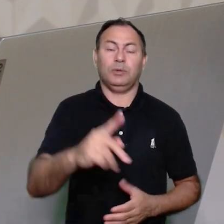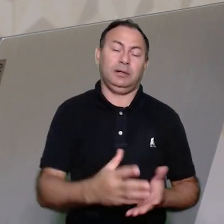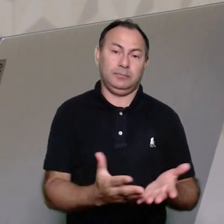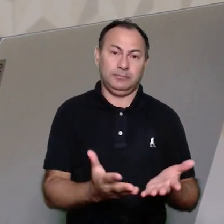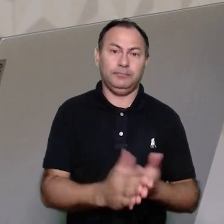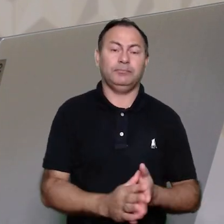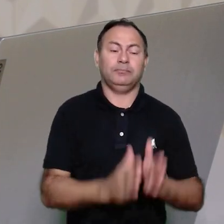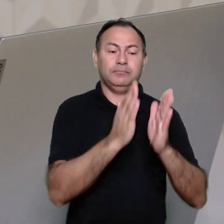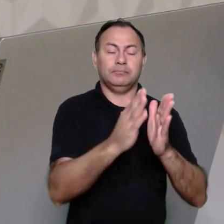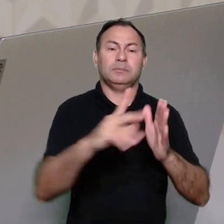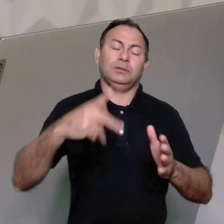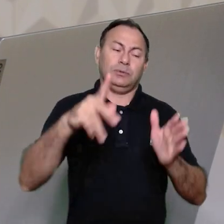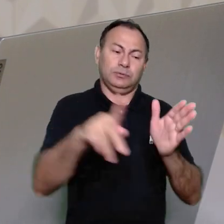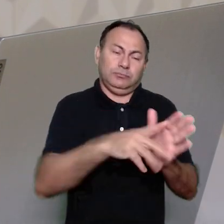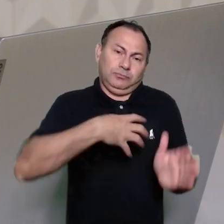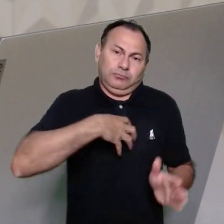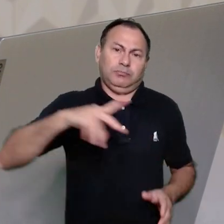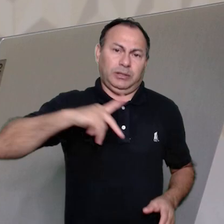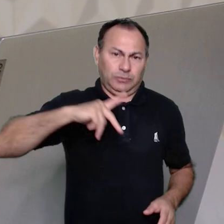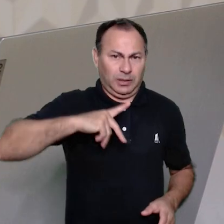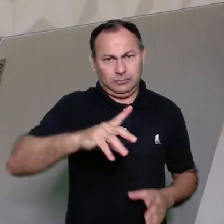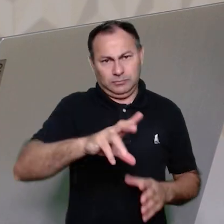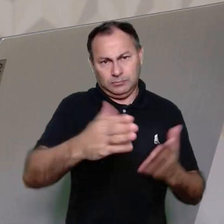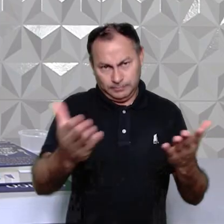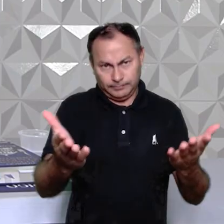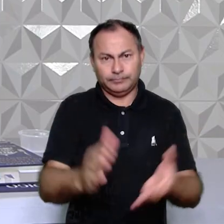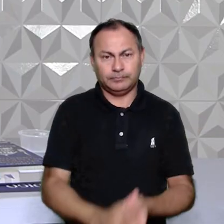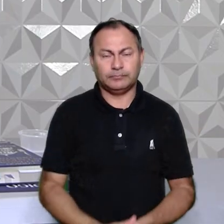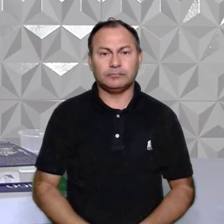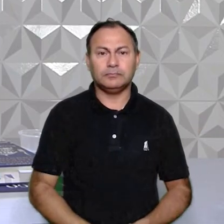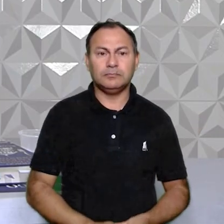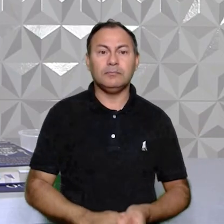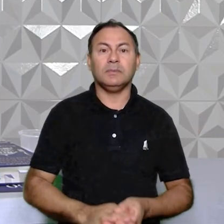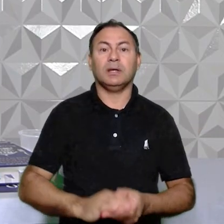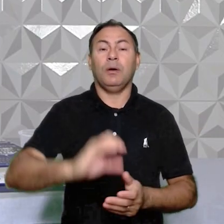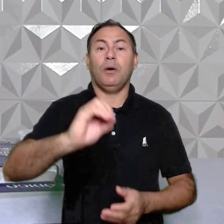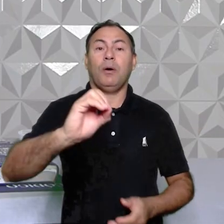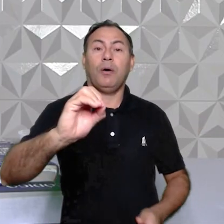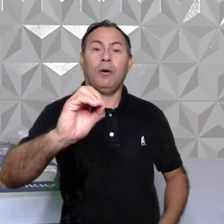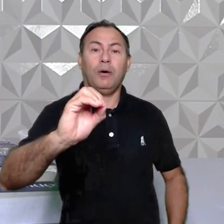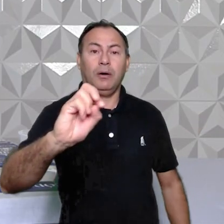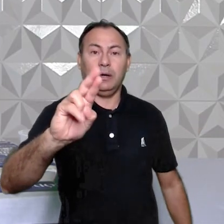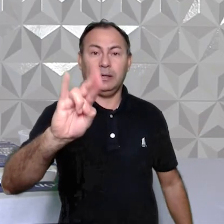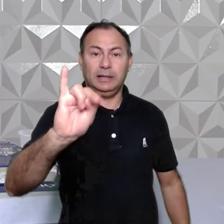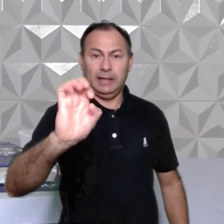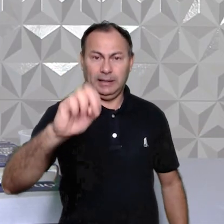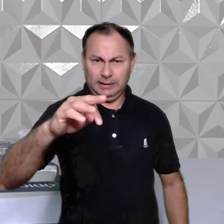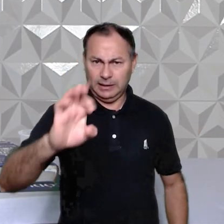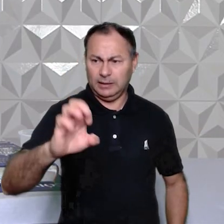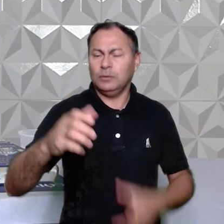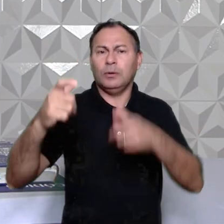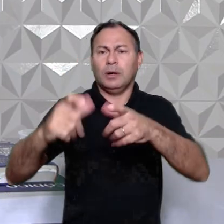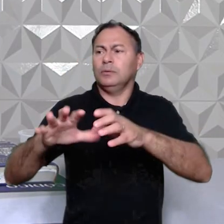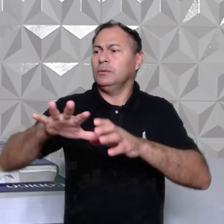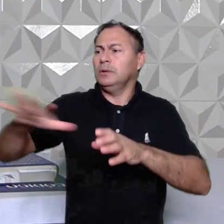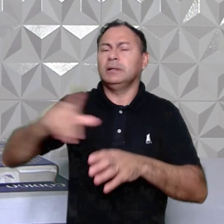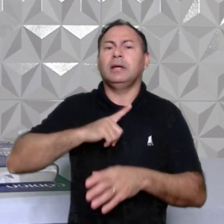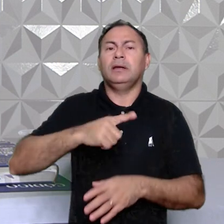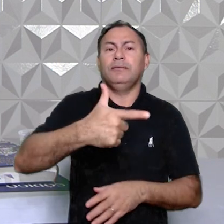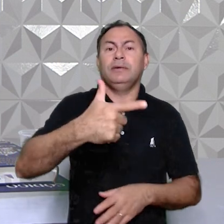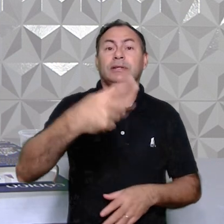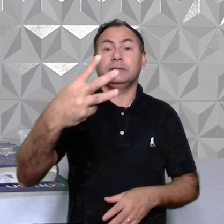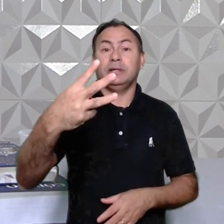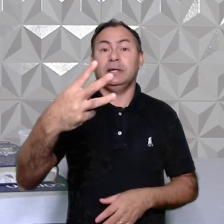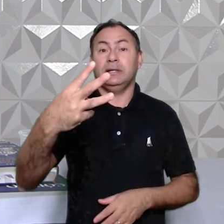suas particularidades. Então, no Oriente, por exemplo, existem